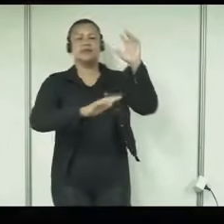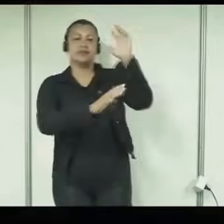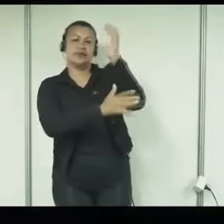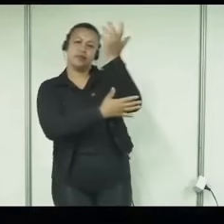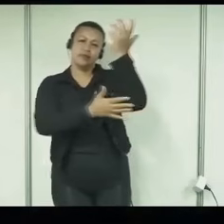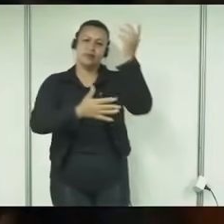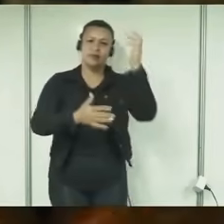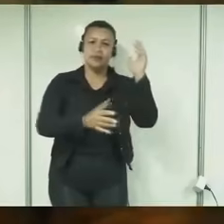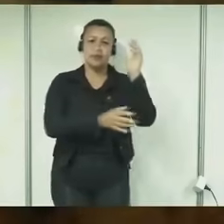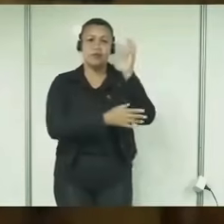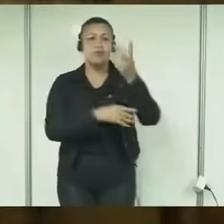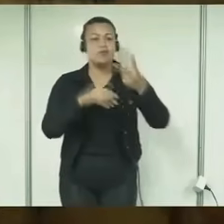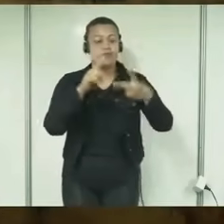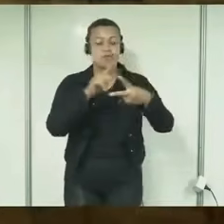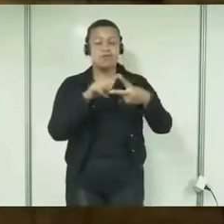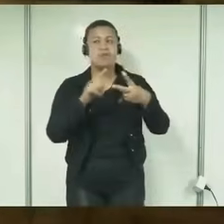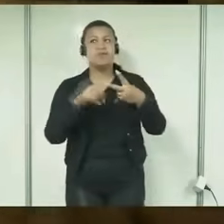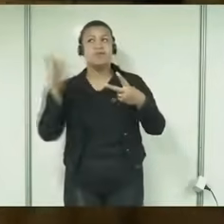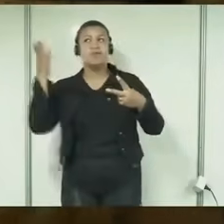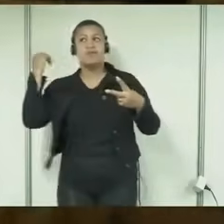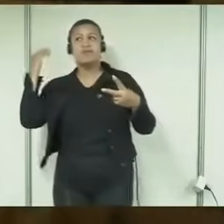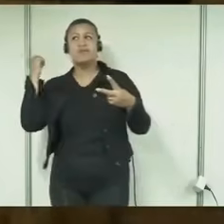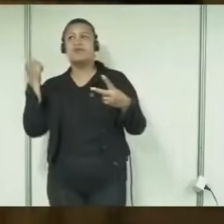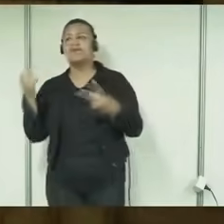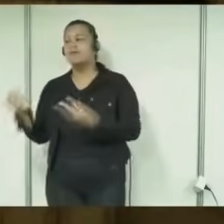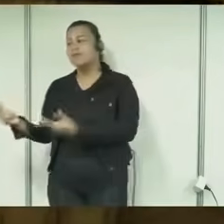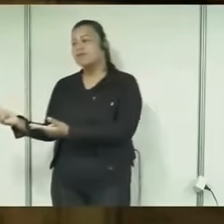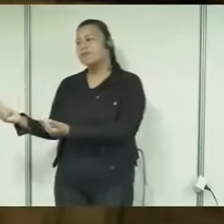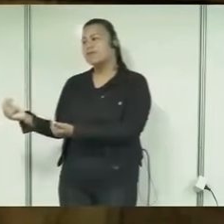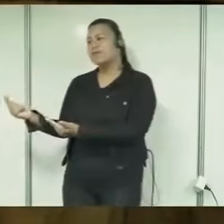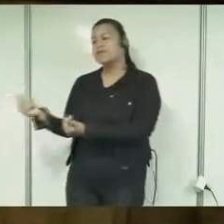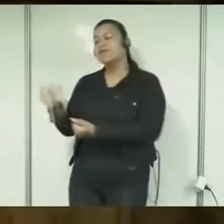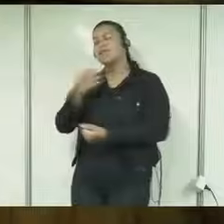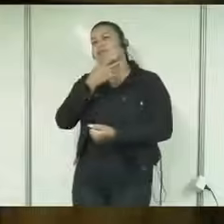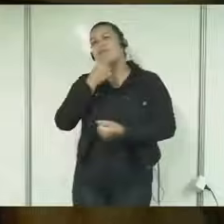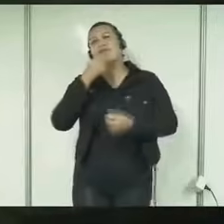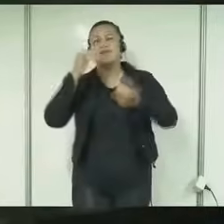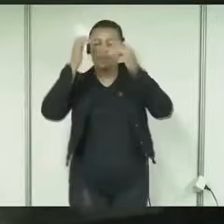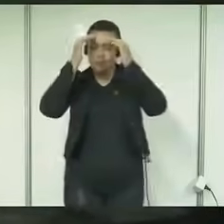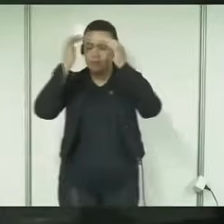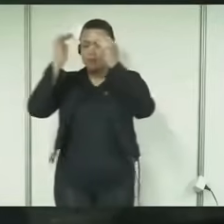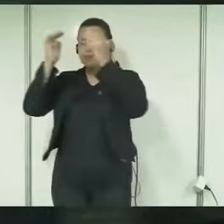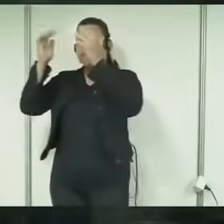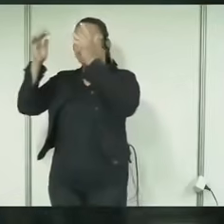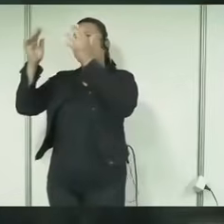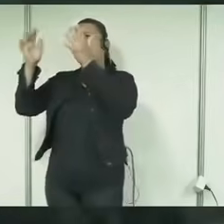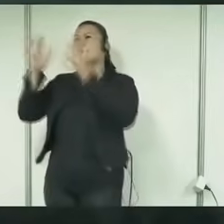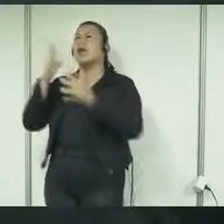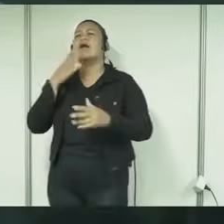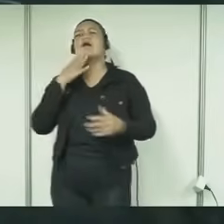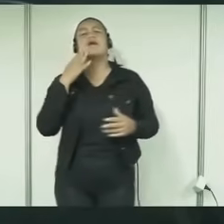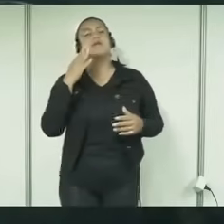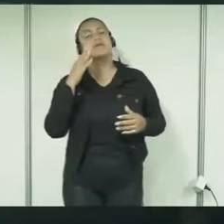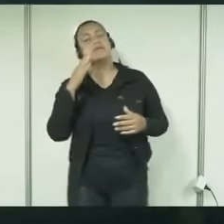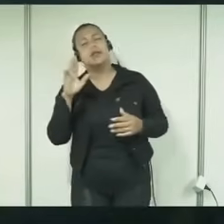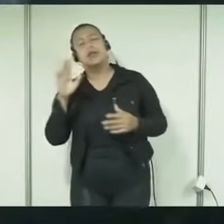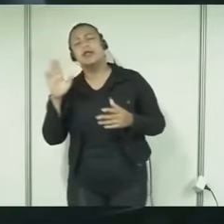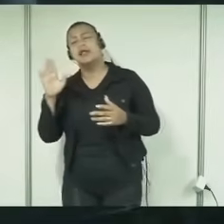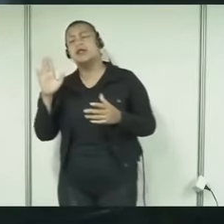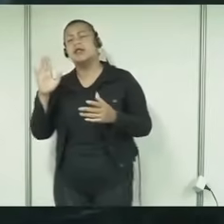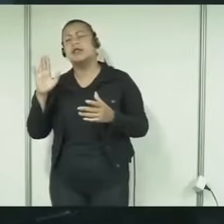Eram dois jovens com muitos sonhos. Fazem promessas, vão